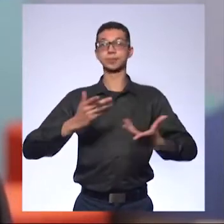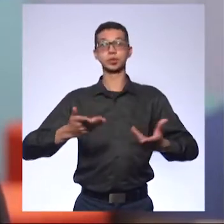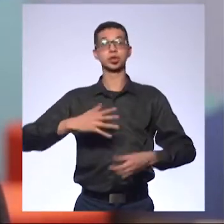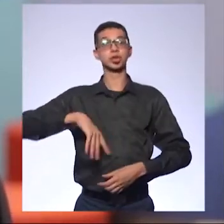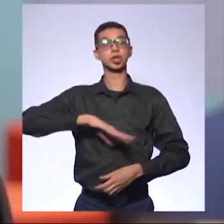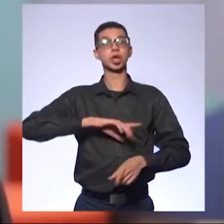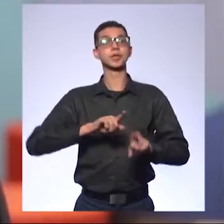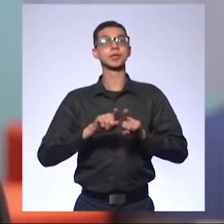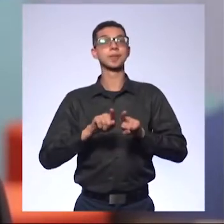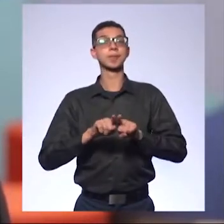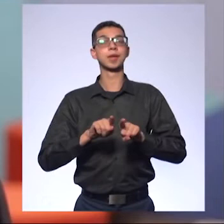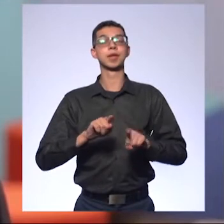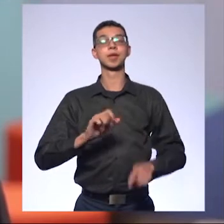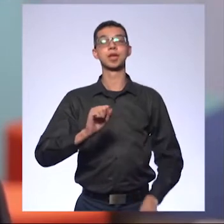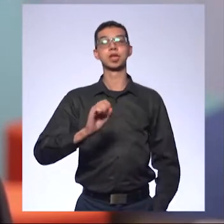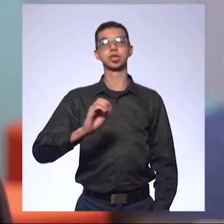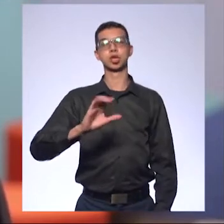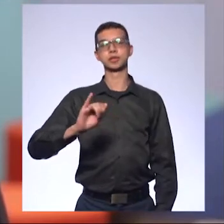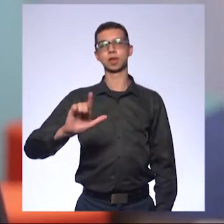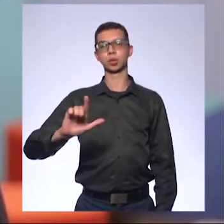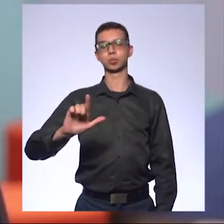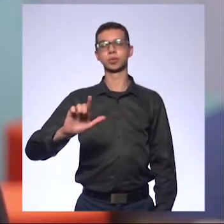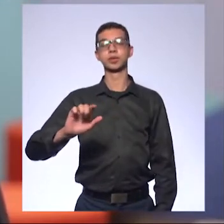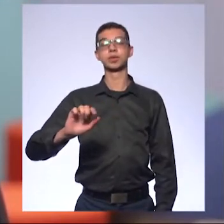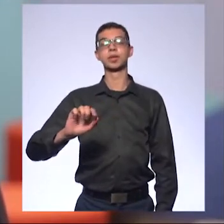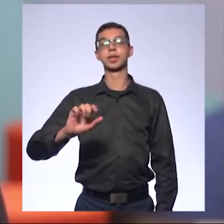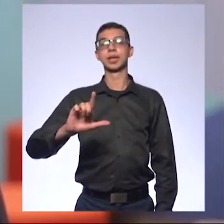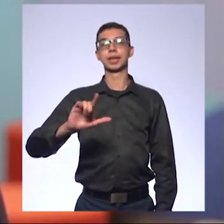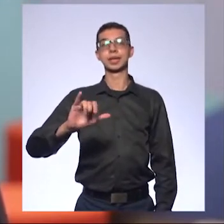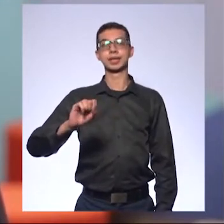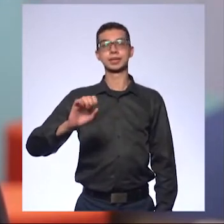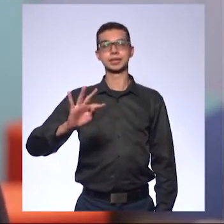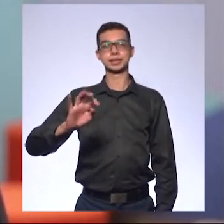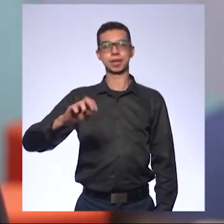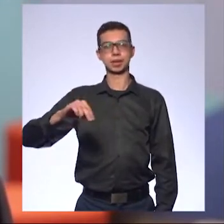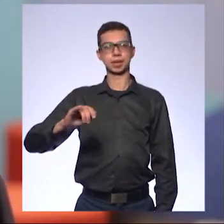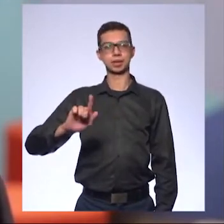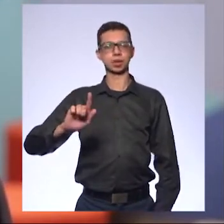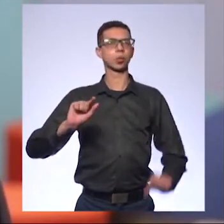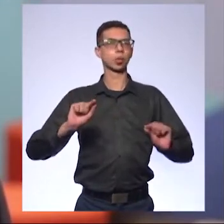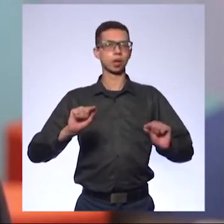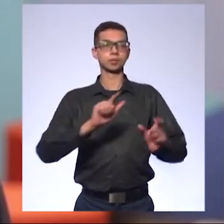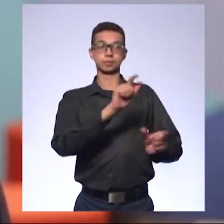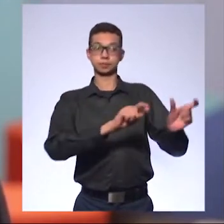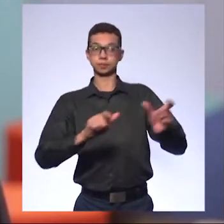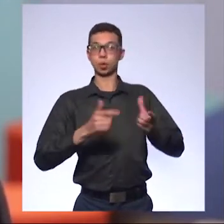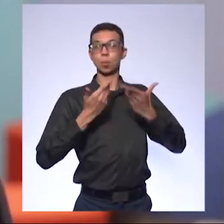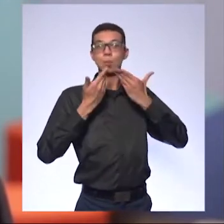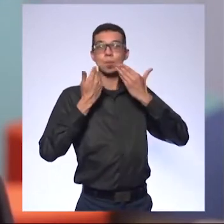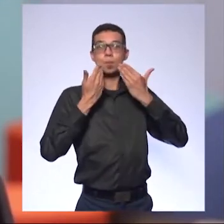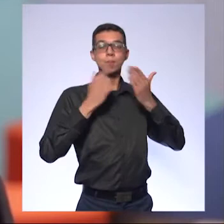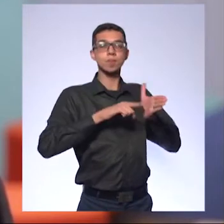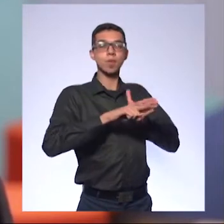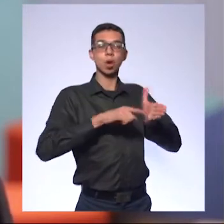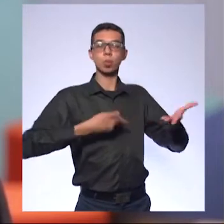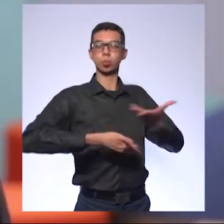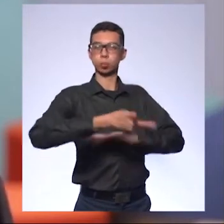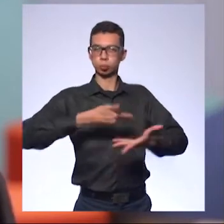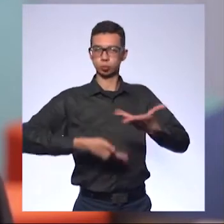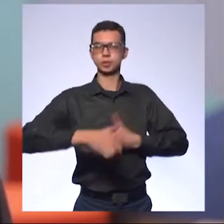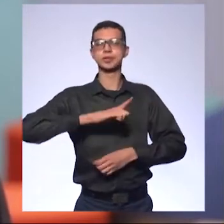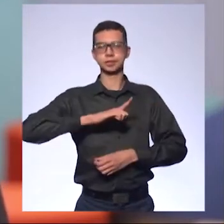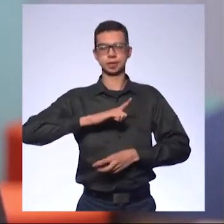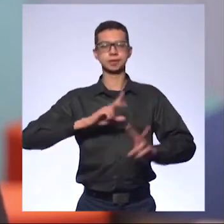que a gente ouve diretamente o mercado. Então, um monitoramento dos temas principais que são discutidos e